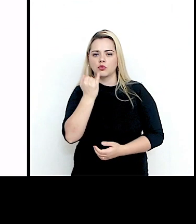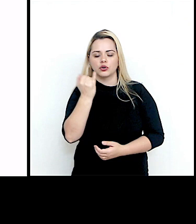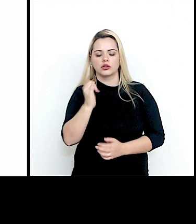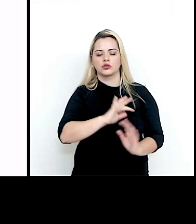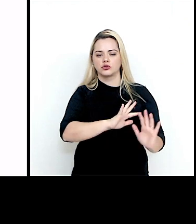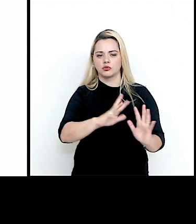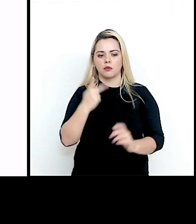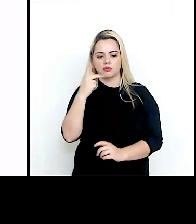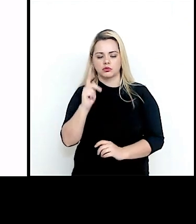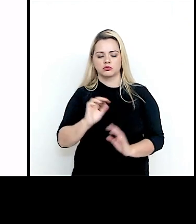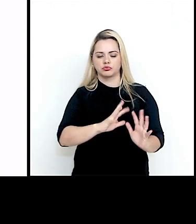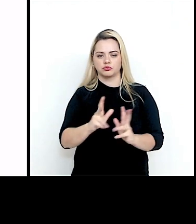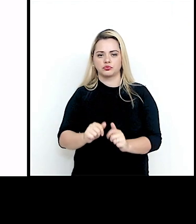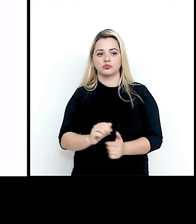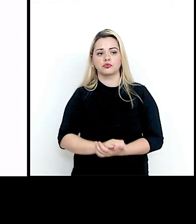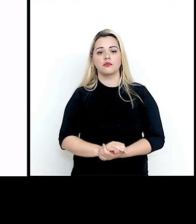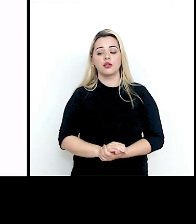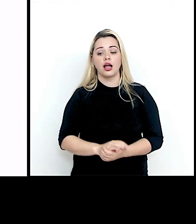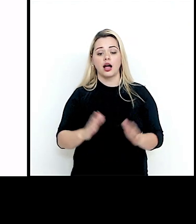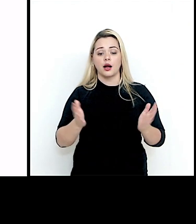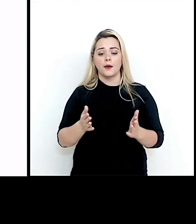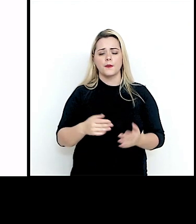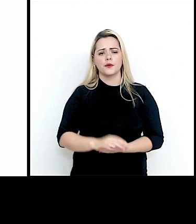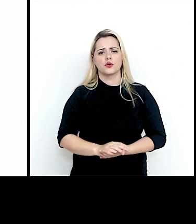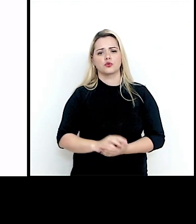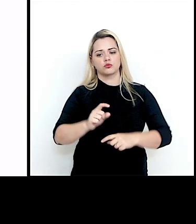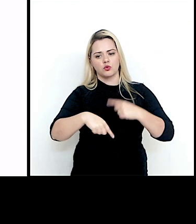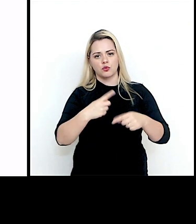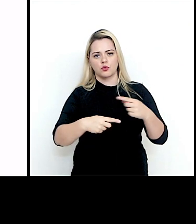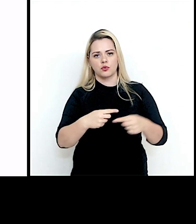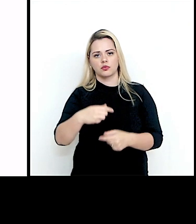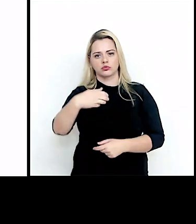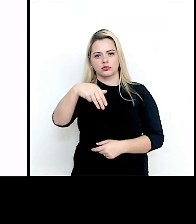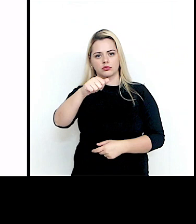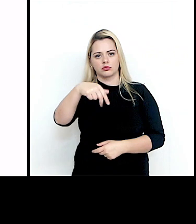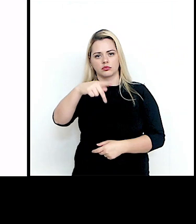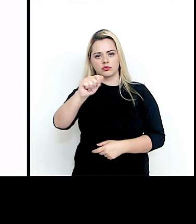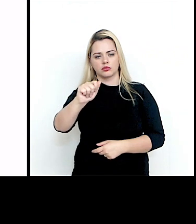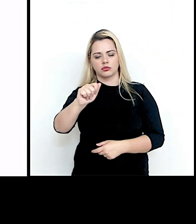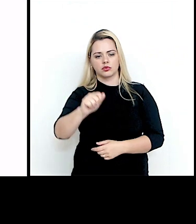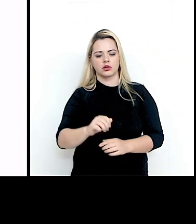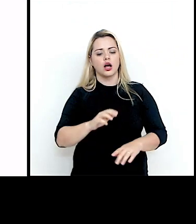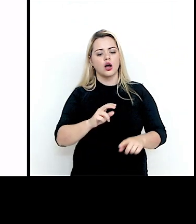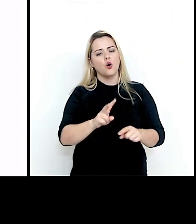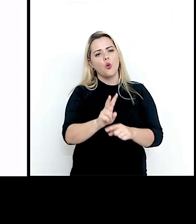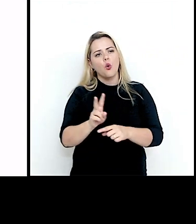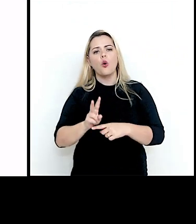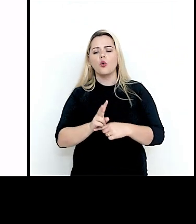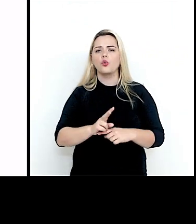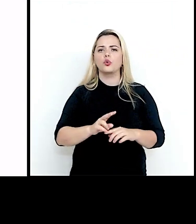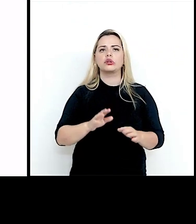que eu vou passar por um outro um outro mapa é um mapa que cuida mais deixa do